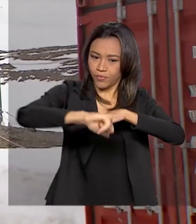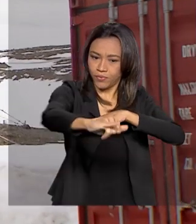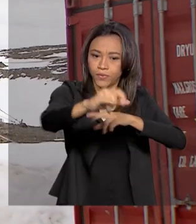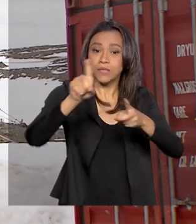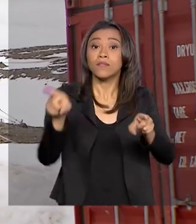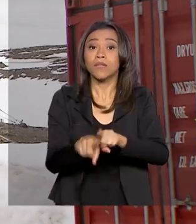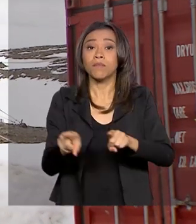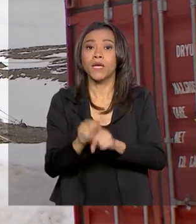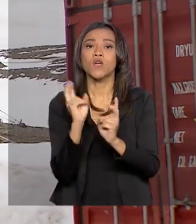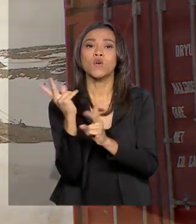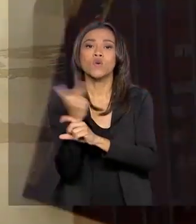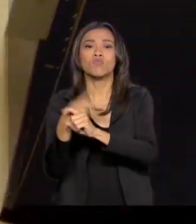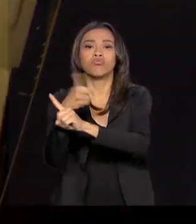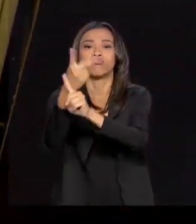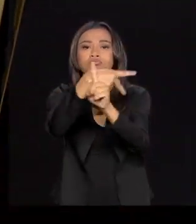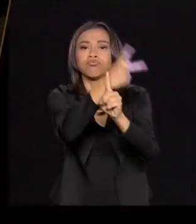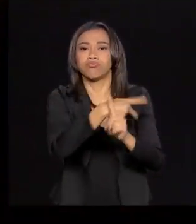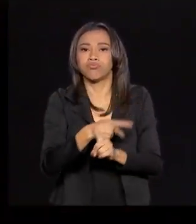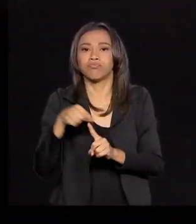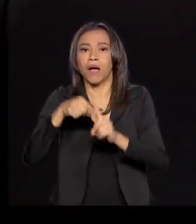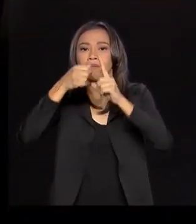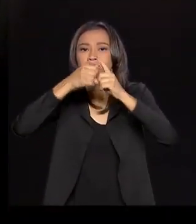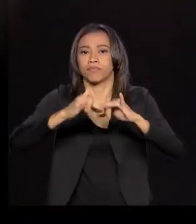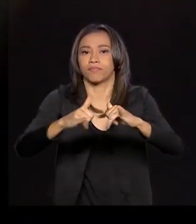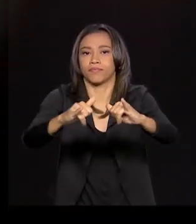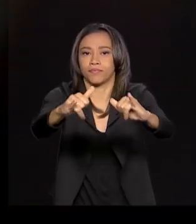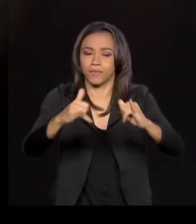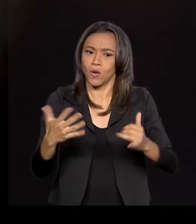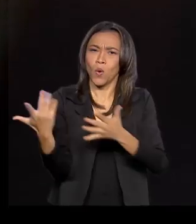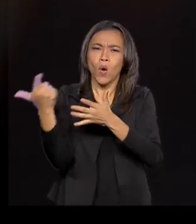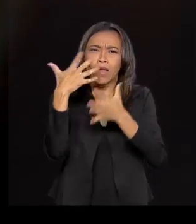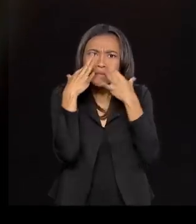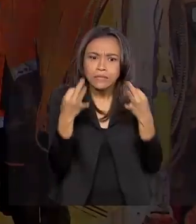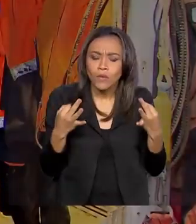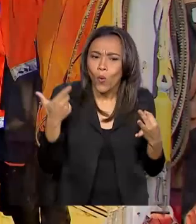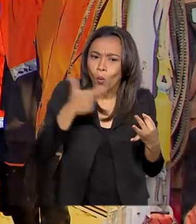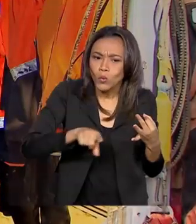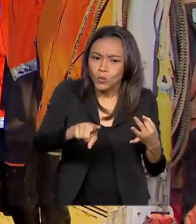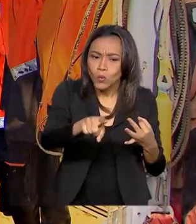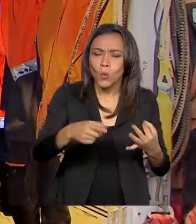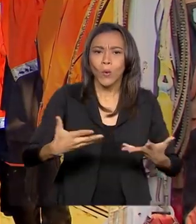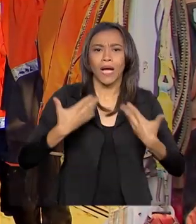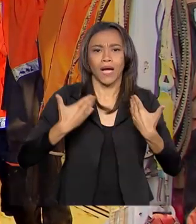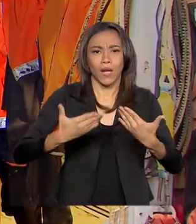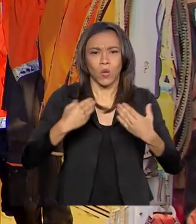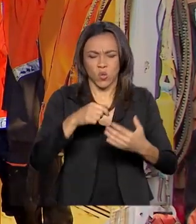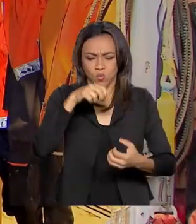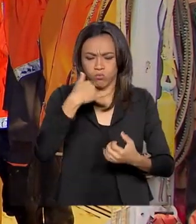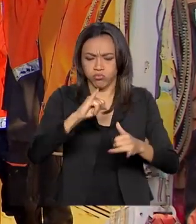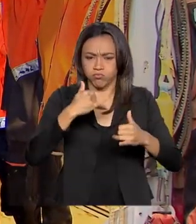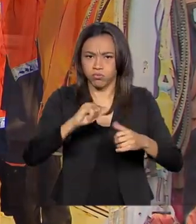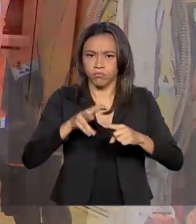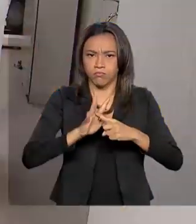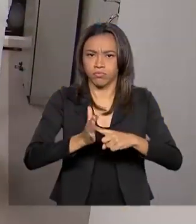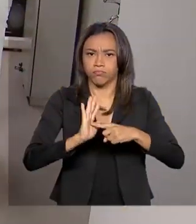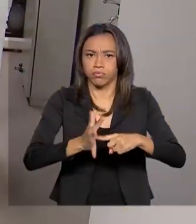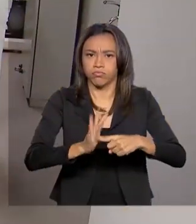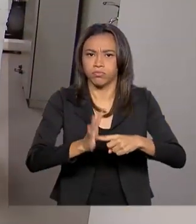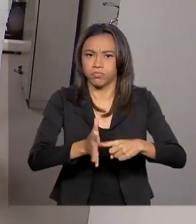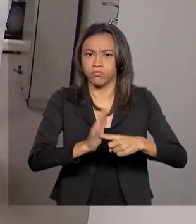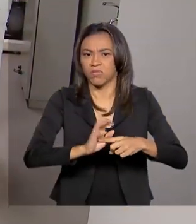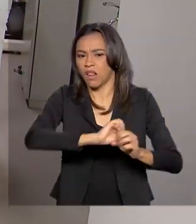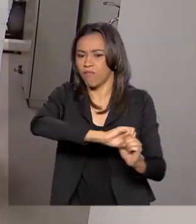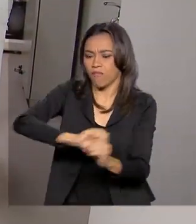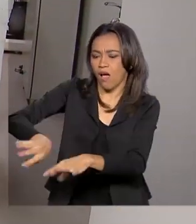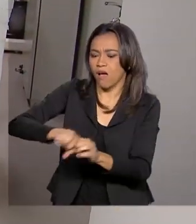instalada no local. Outro detalhe que chama a atenção, o calor que os geradores de energia emitem, ao invés de ser lançado para o